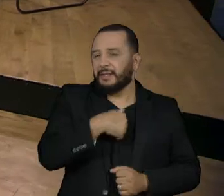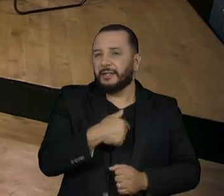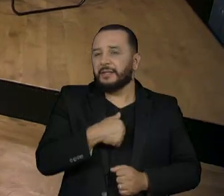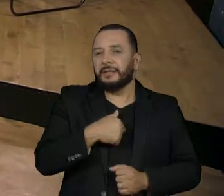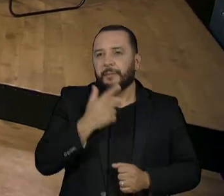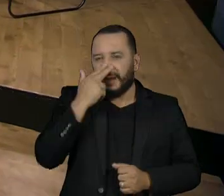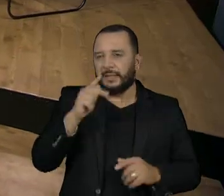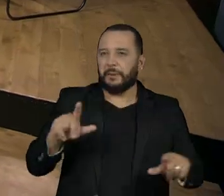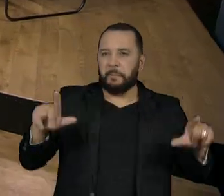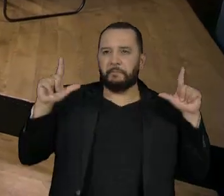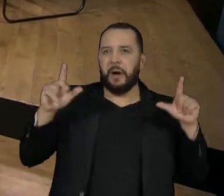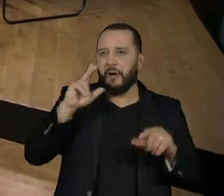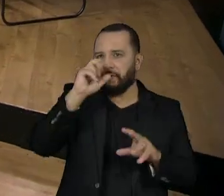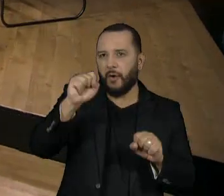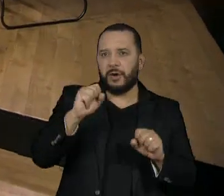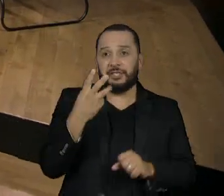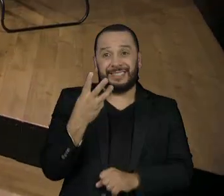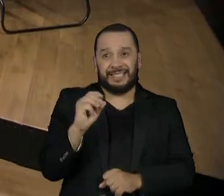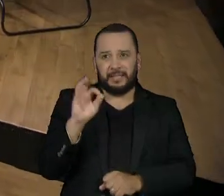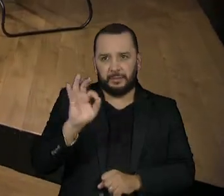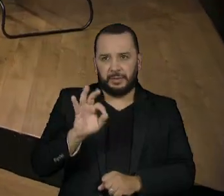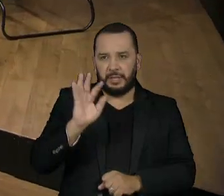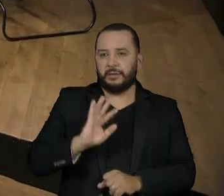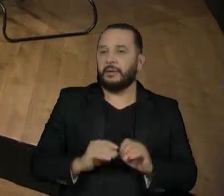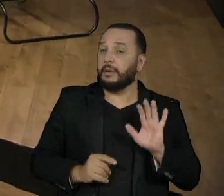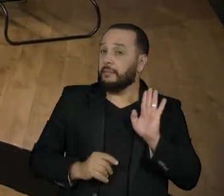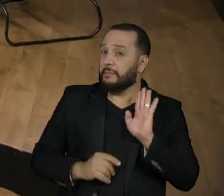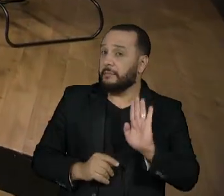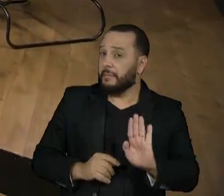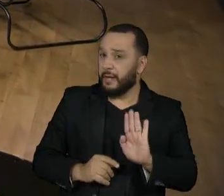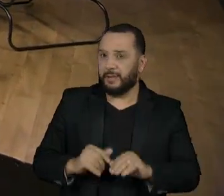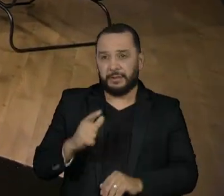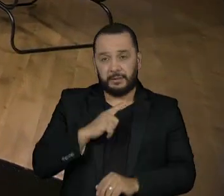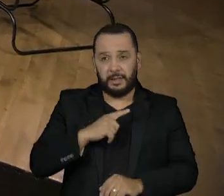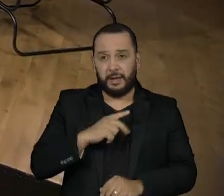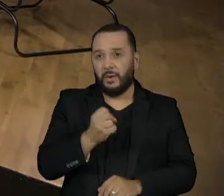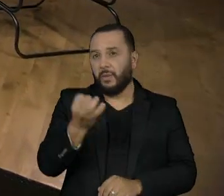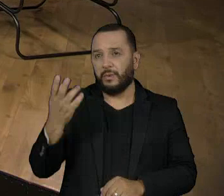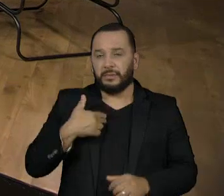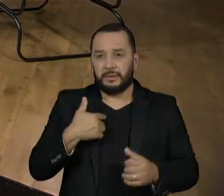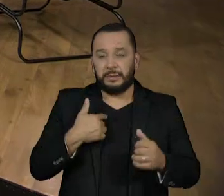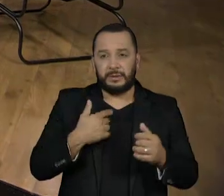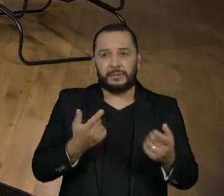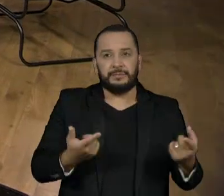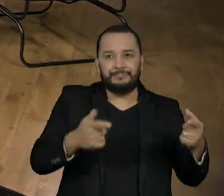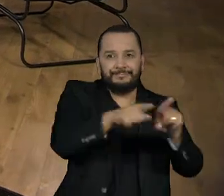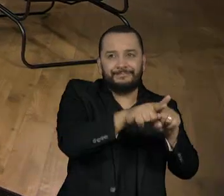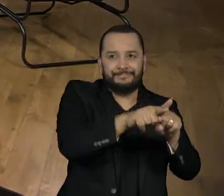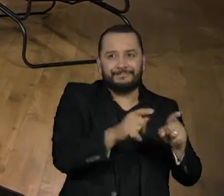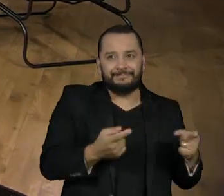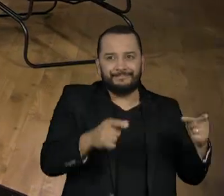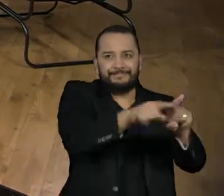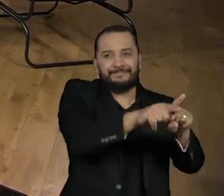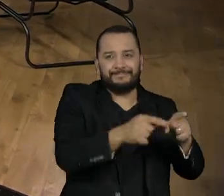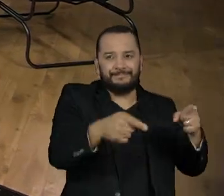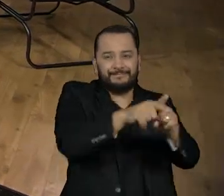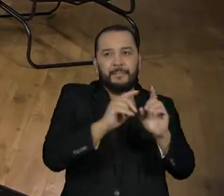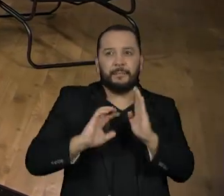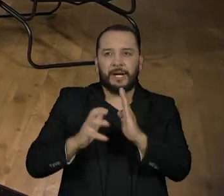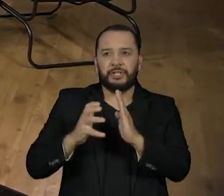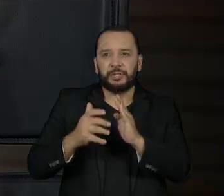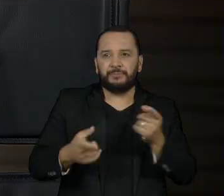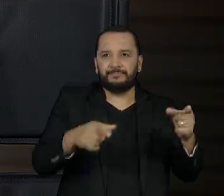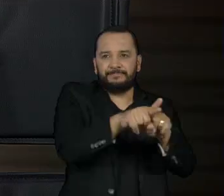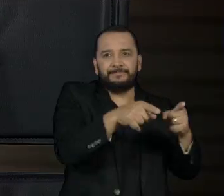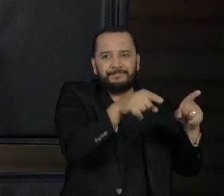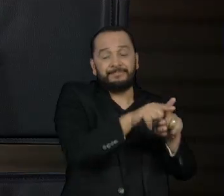muito forte. Depois a gente tem uma questão dos apoiadores e dos partidos que se aliam ao Bolsonaro, e isso a gente viu enfraquecido, né?